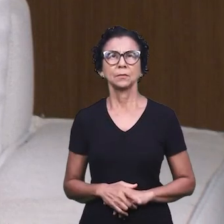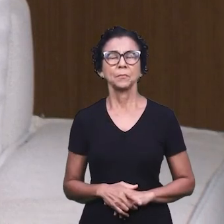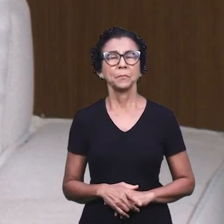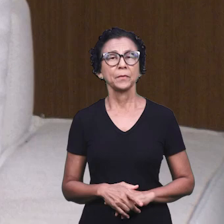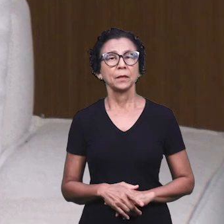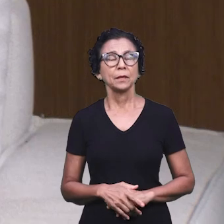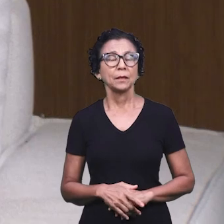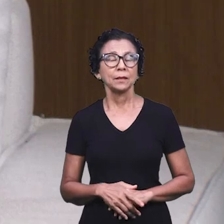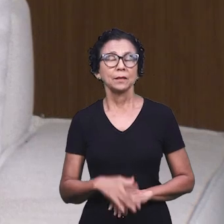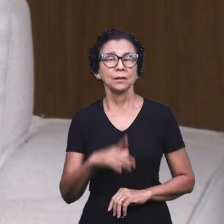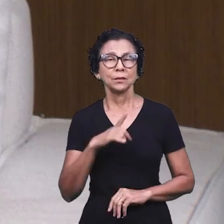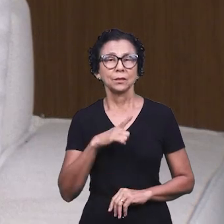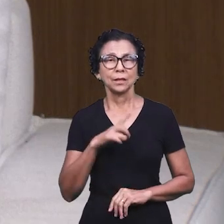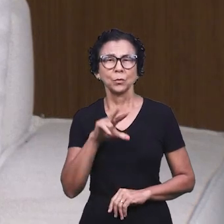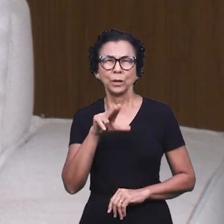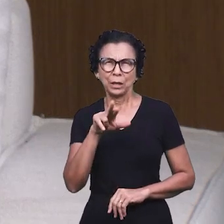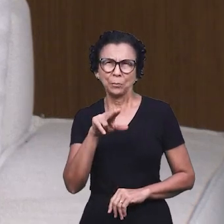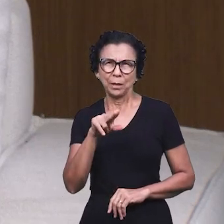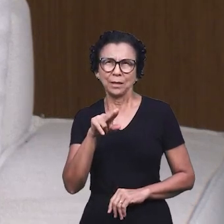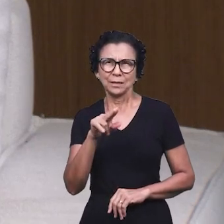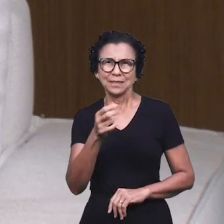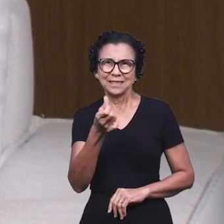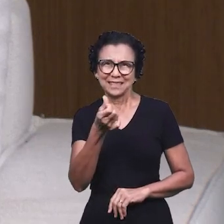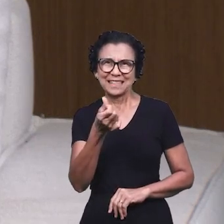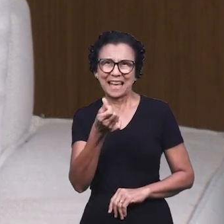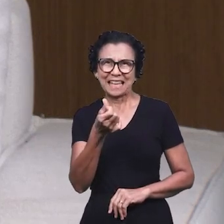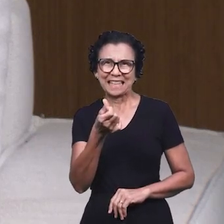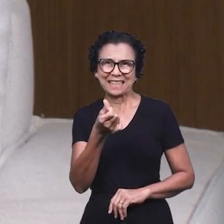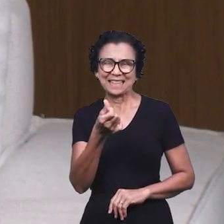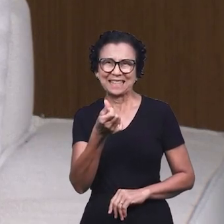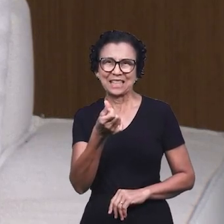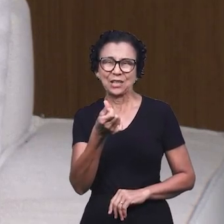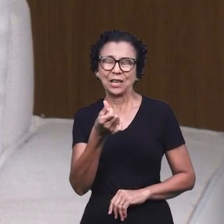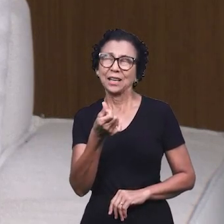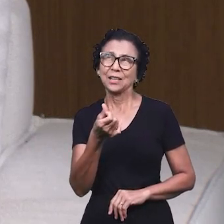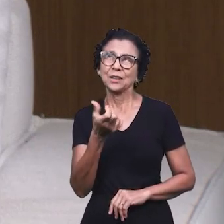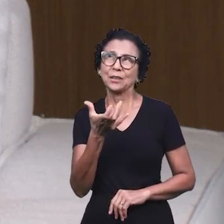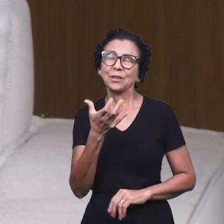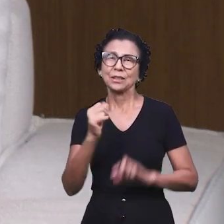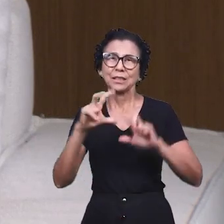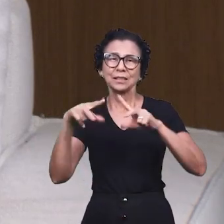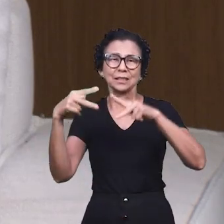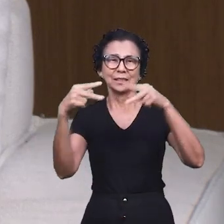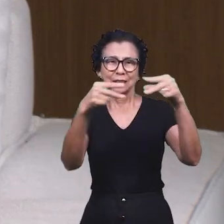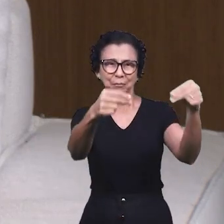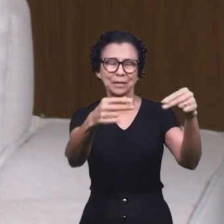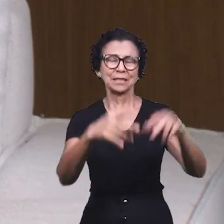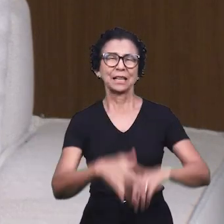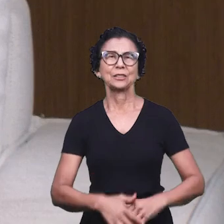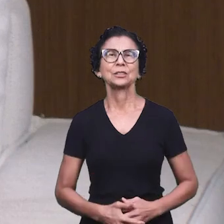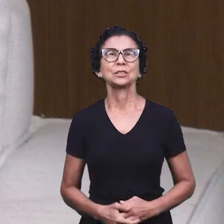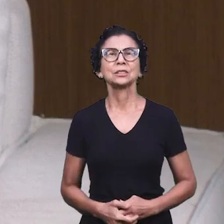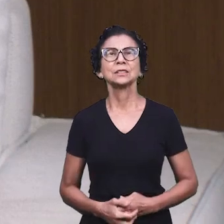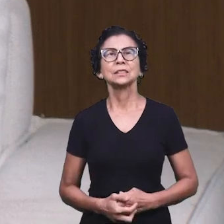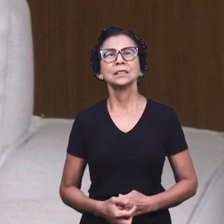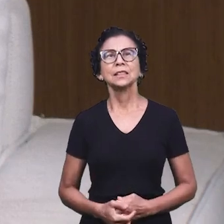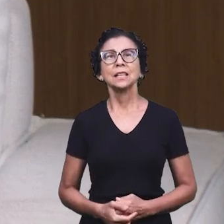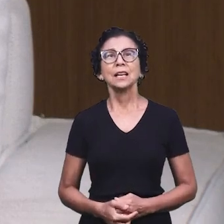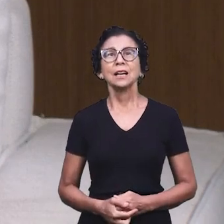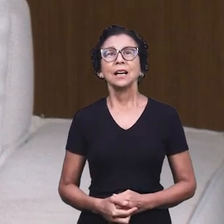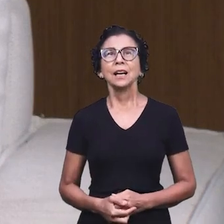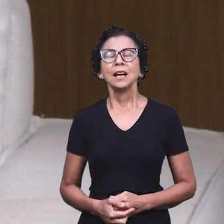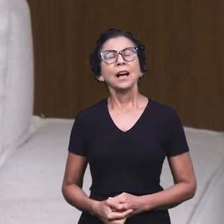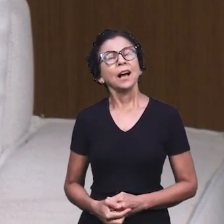eu queria presentear minhas irmãs, que eu tenho 6 irmãs, eu queria presenteá-la com o mesmo objeto que eu tivesse, as 6 também tivessem.